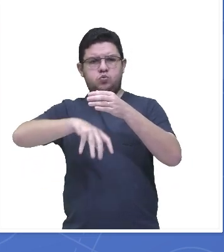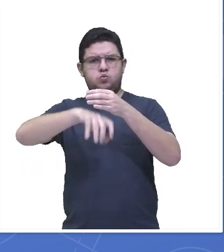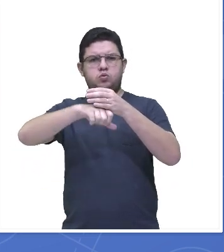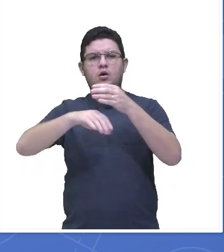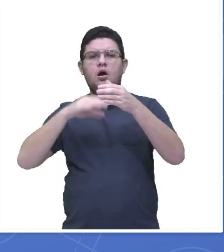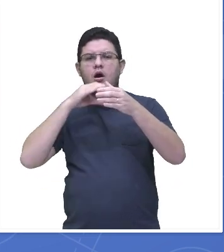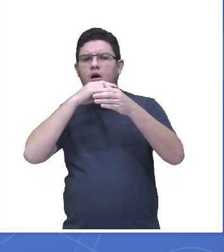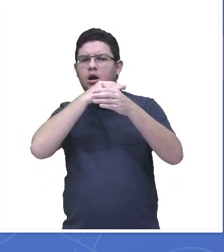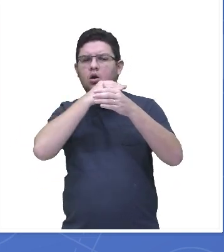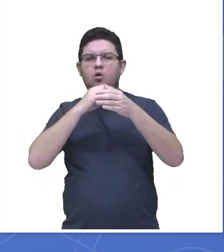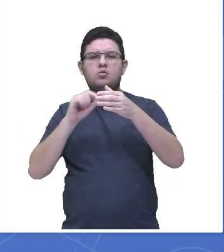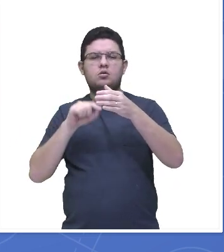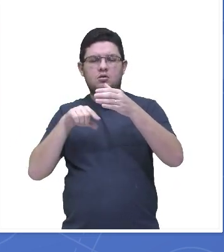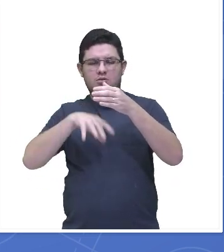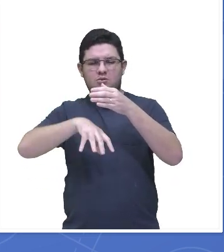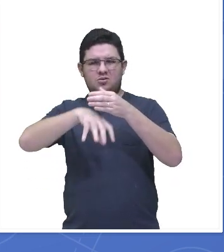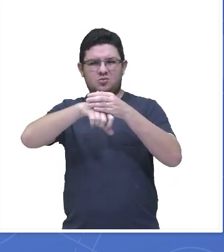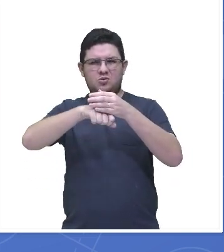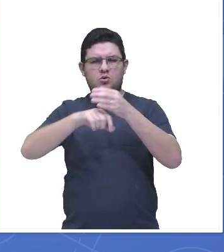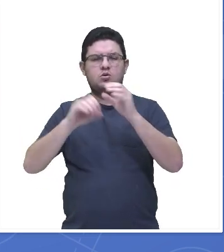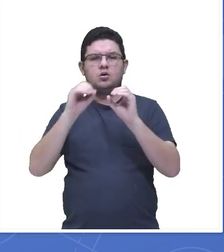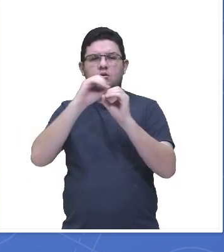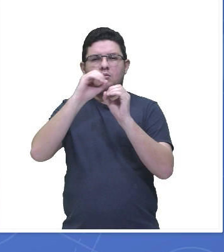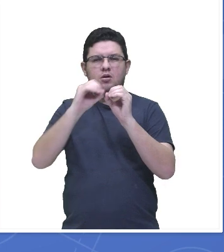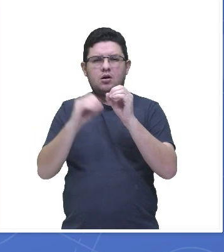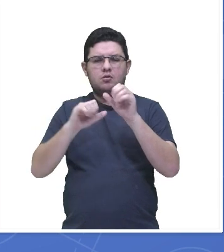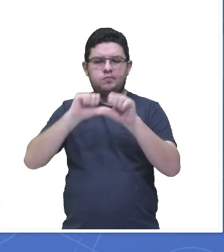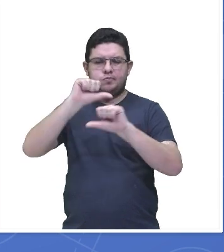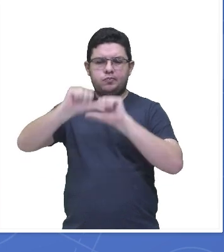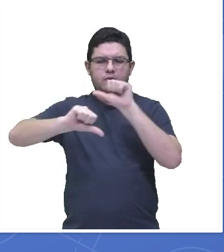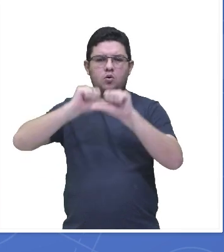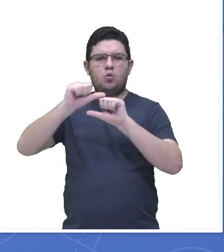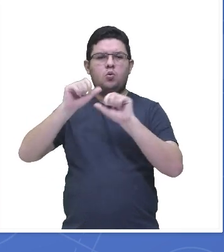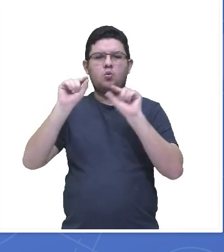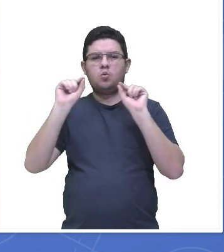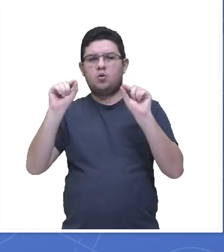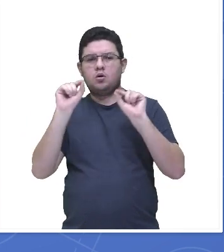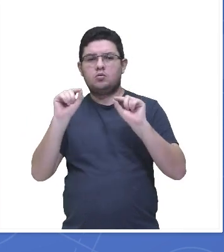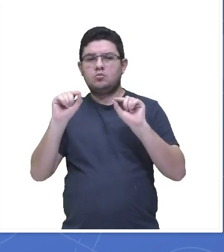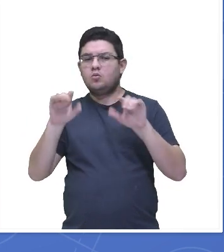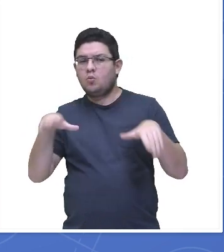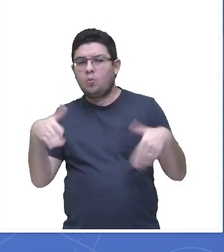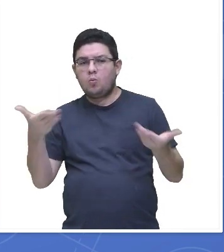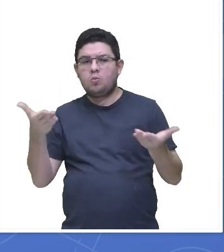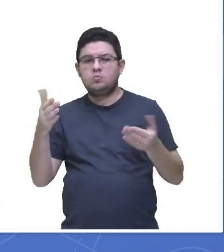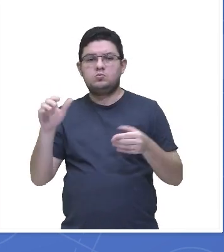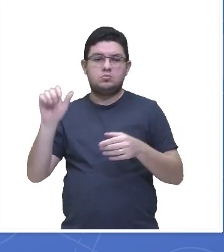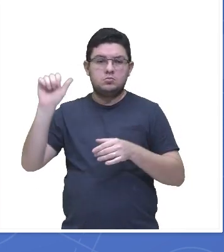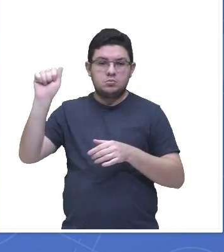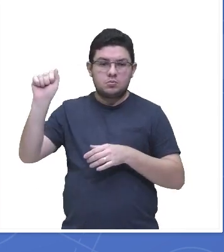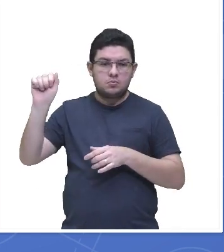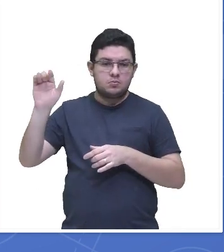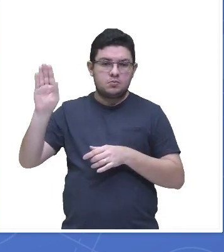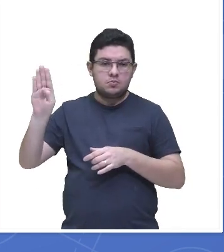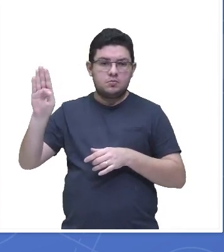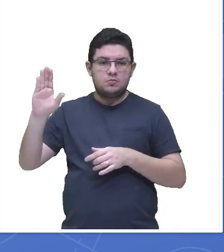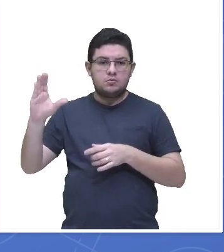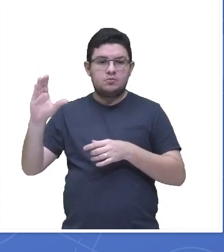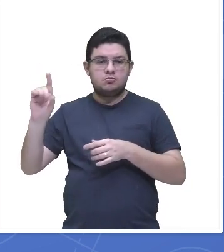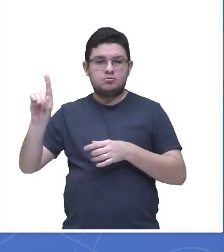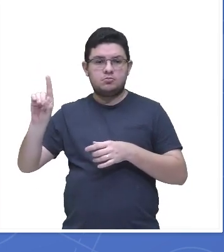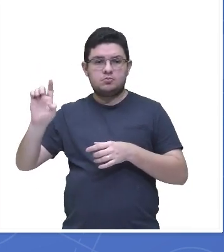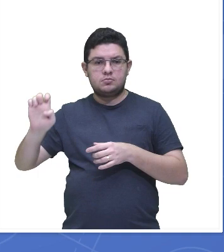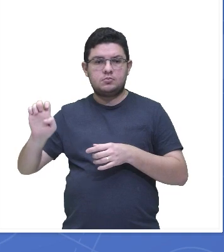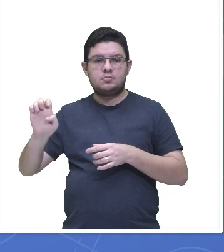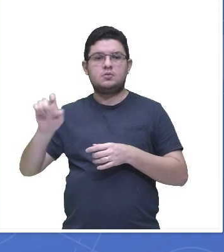durante o aquecimento ocorre apenas por convecção. O processo de transmissão do calor que ocorre para os líquidos